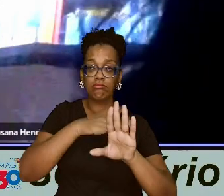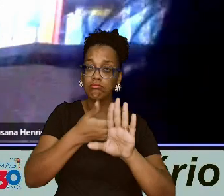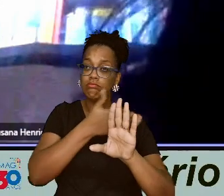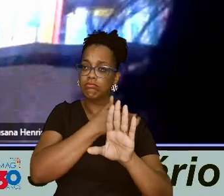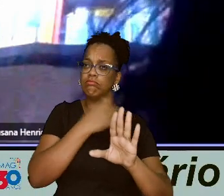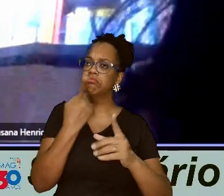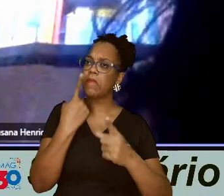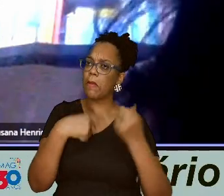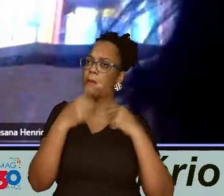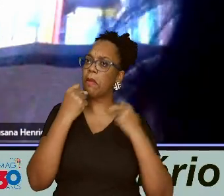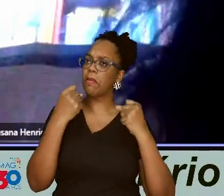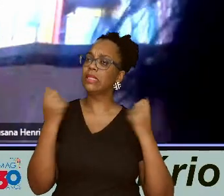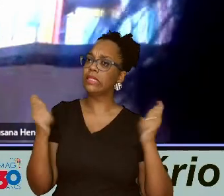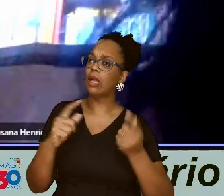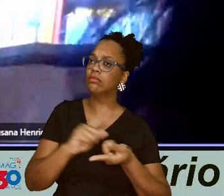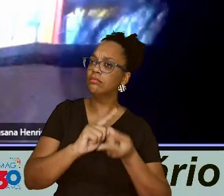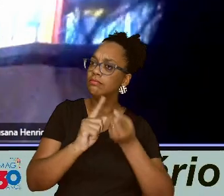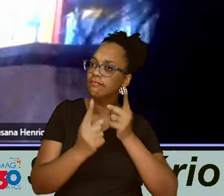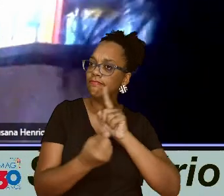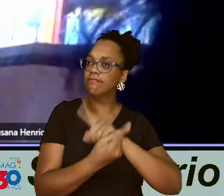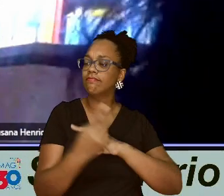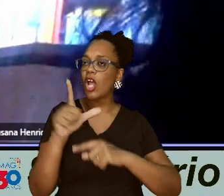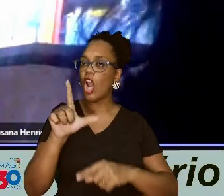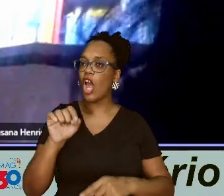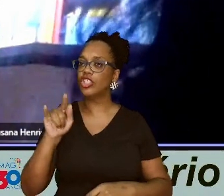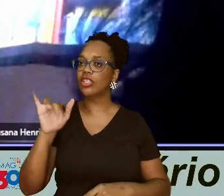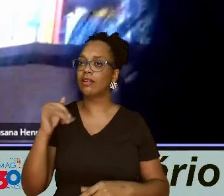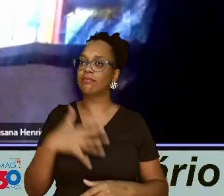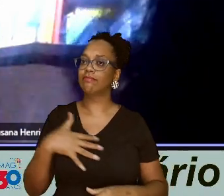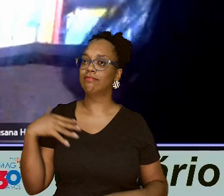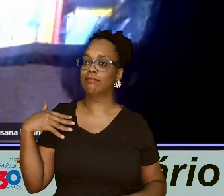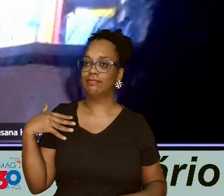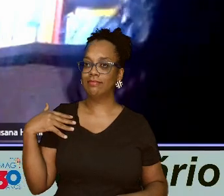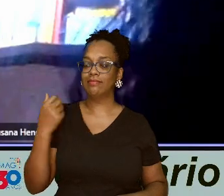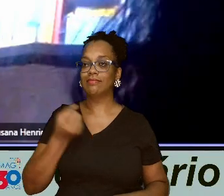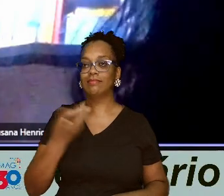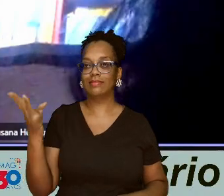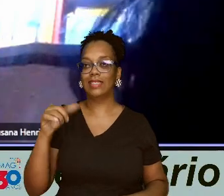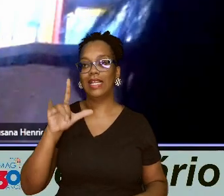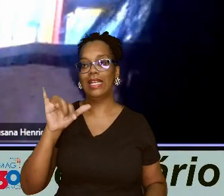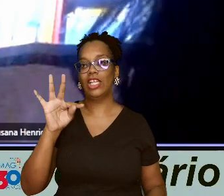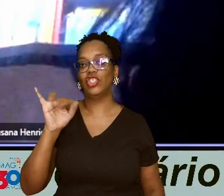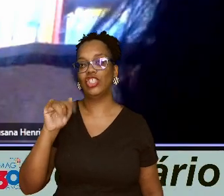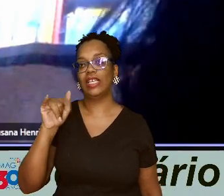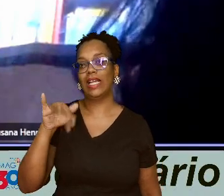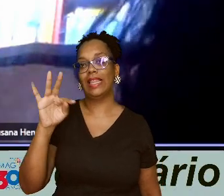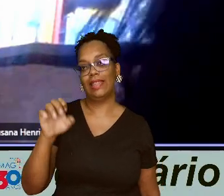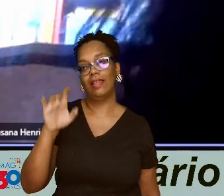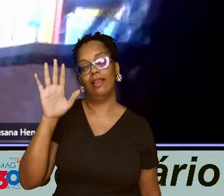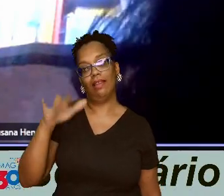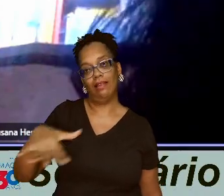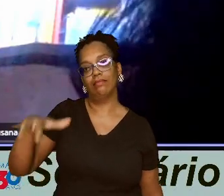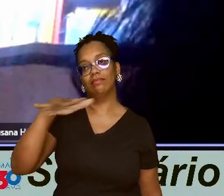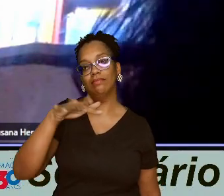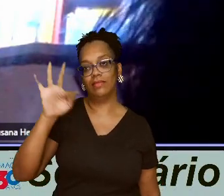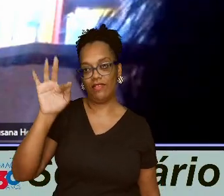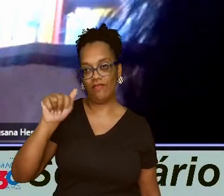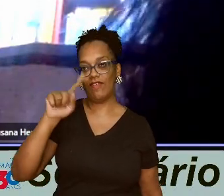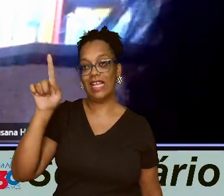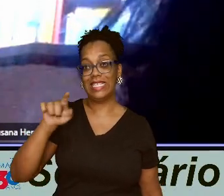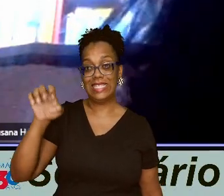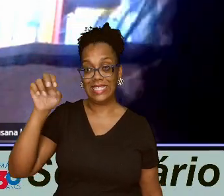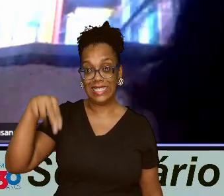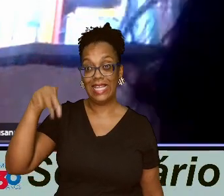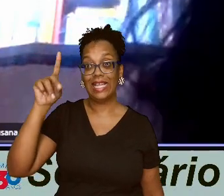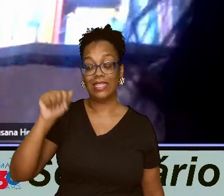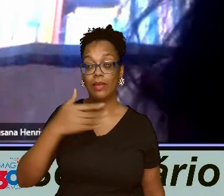um pouco essa lógica de vantagem desse grande litigante da Fazenda, que é a Fazenda Pública. E a hora que eu olho o resultado de